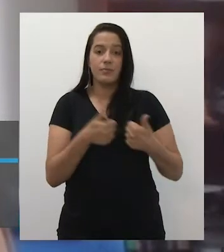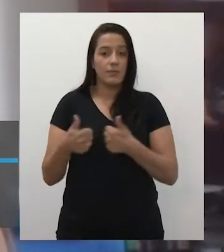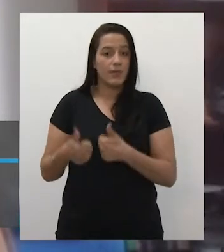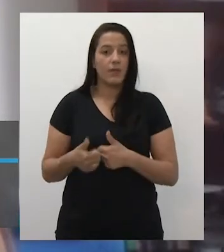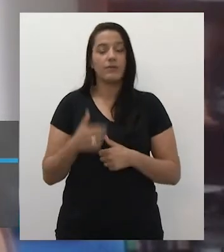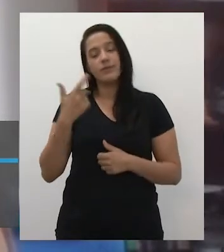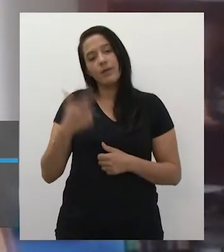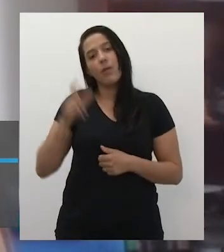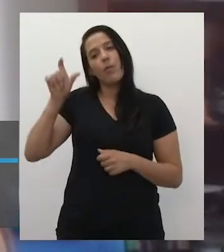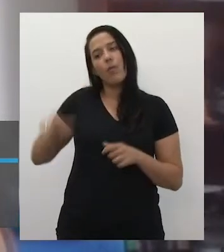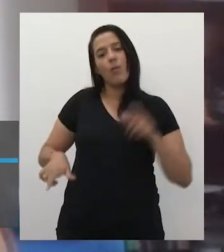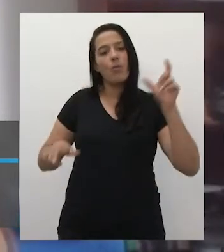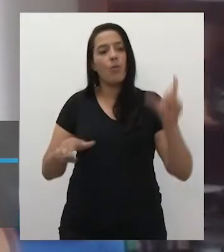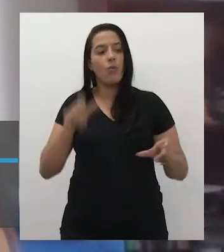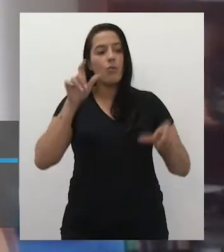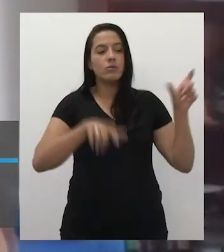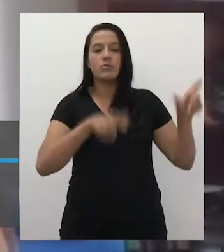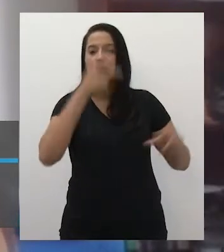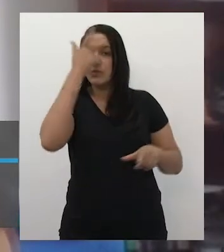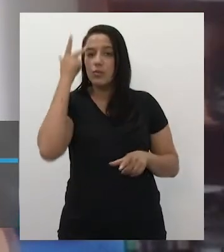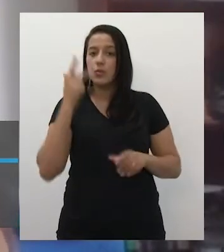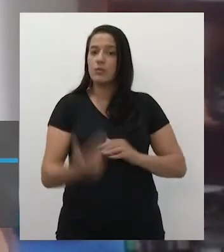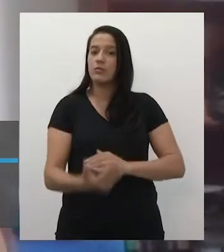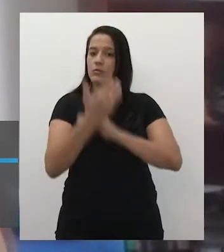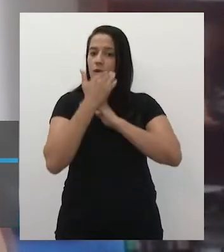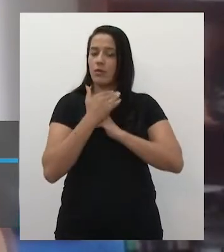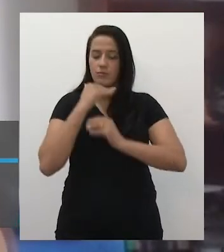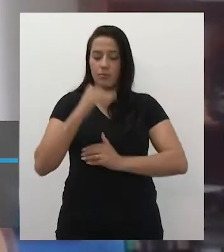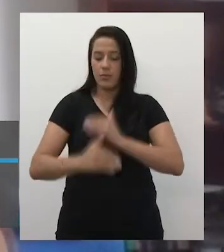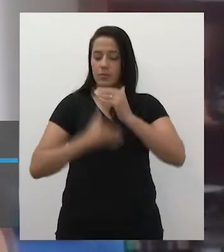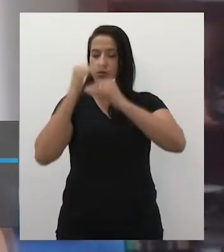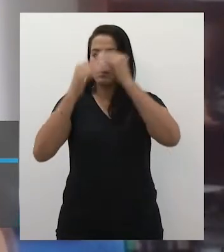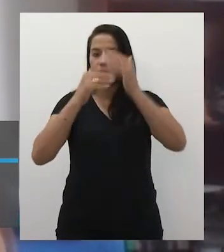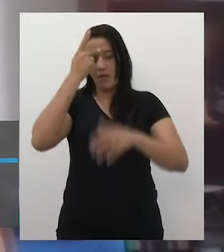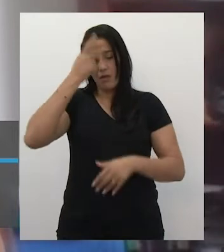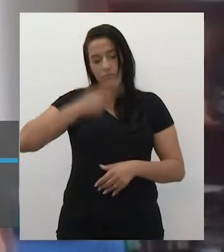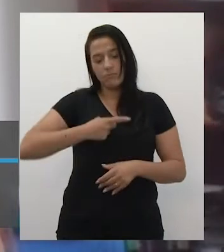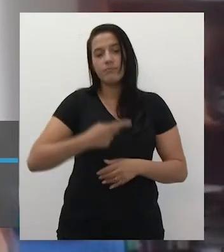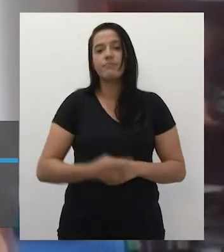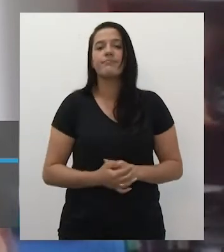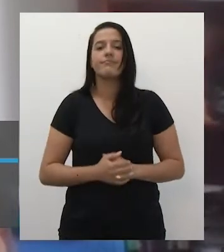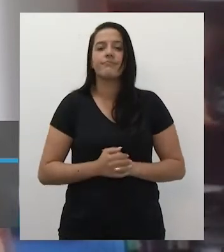as nossas tarefas também com as pessoas à nossa volta, a gente otimiza o nosso